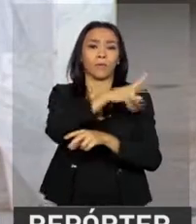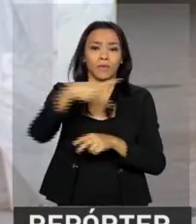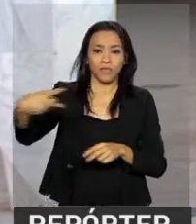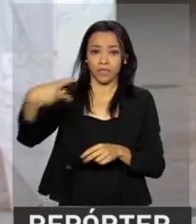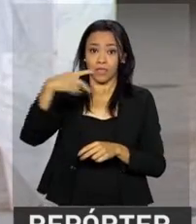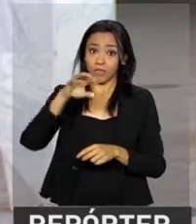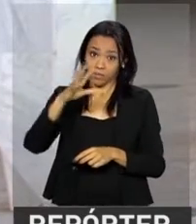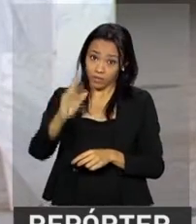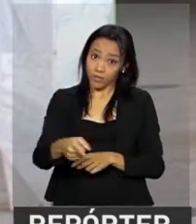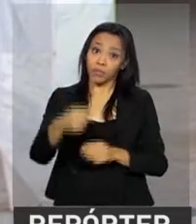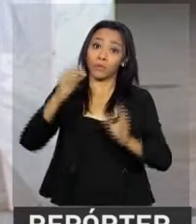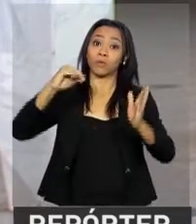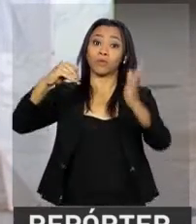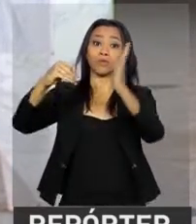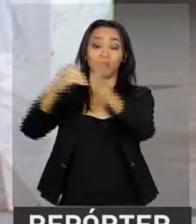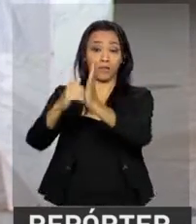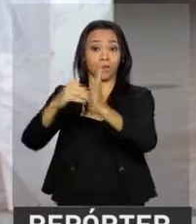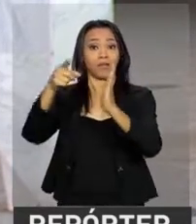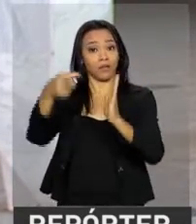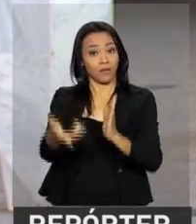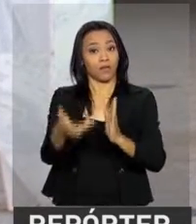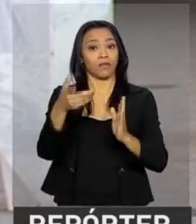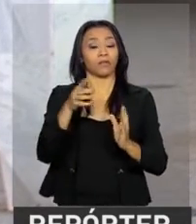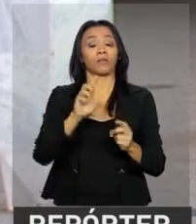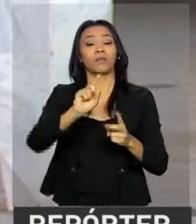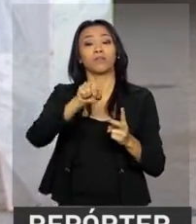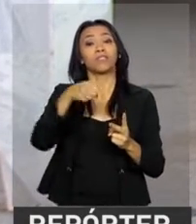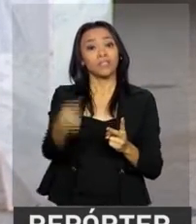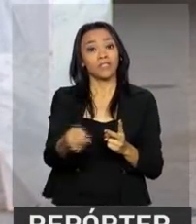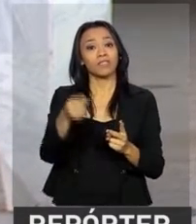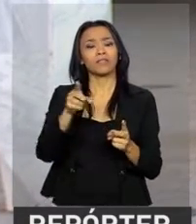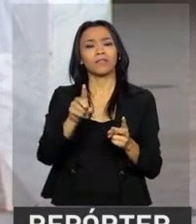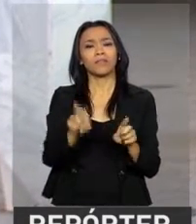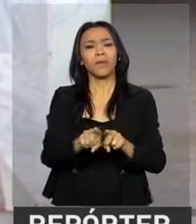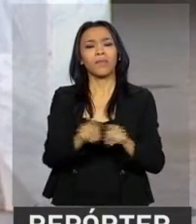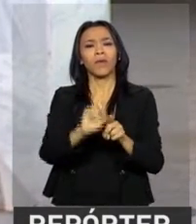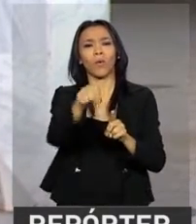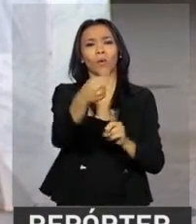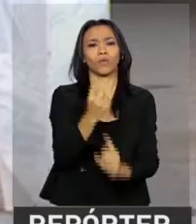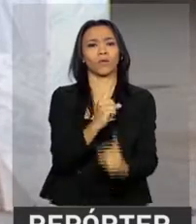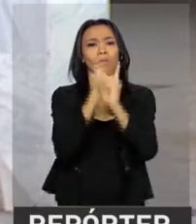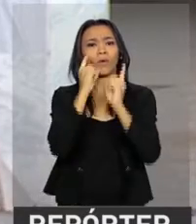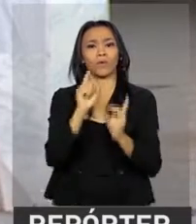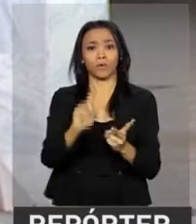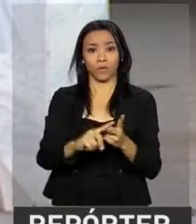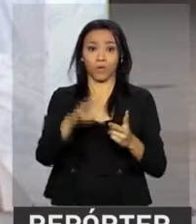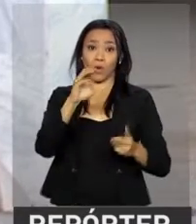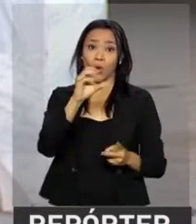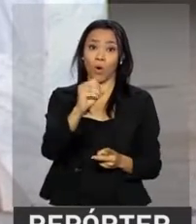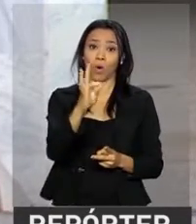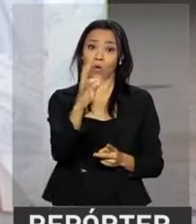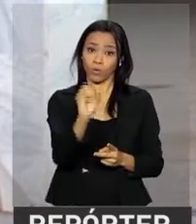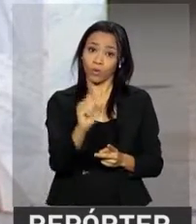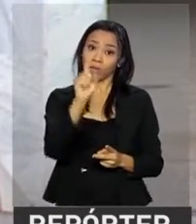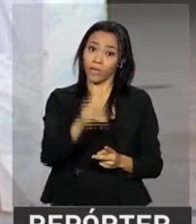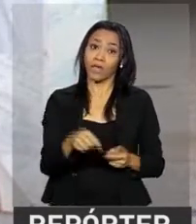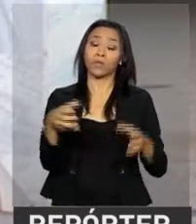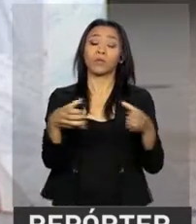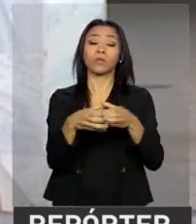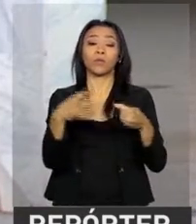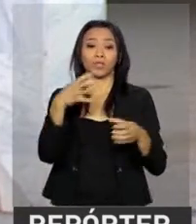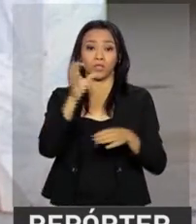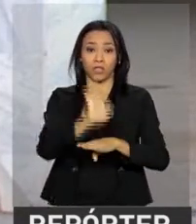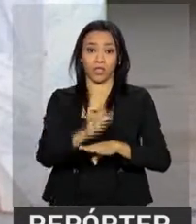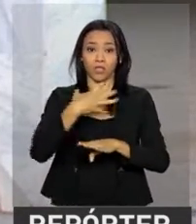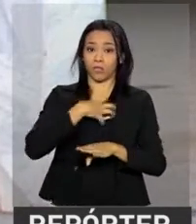federal senador renan calheiros do pmdb de alagoas e também com os senadores foto alencar do psd da bahia